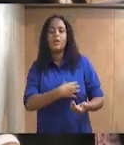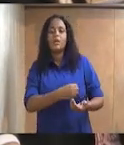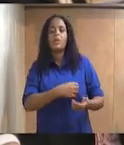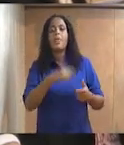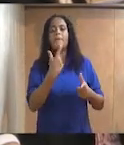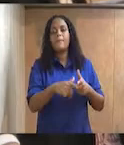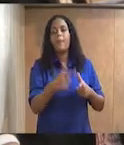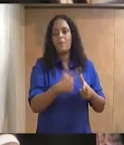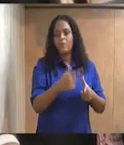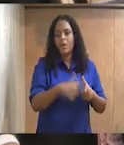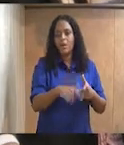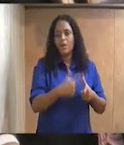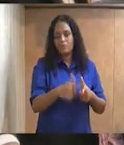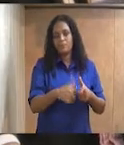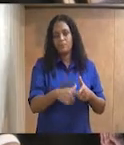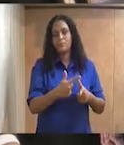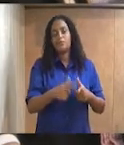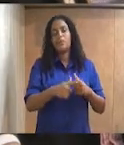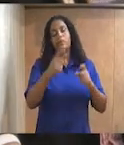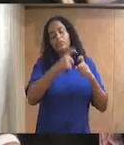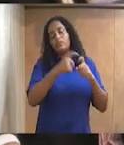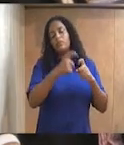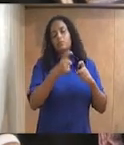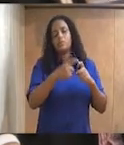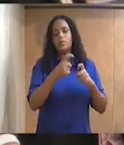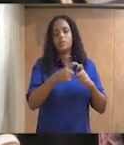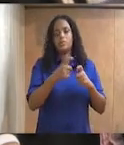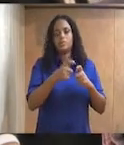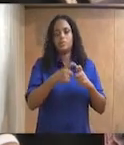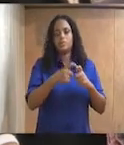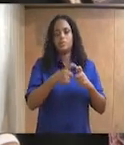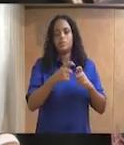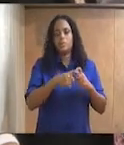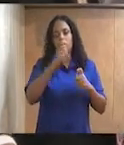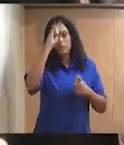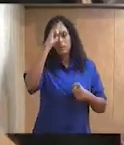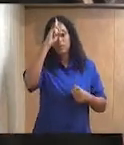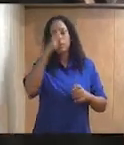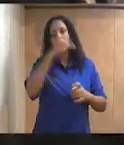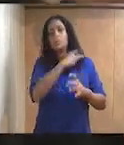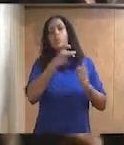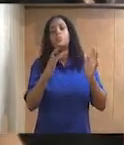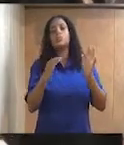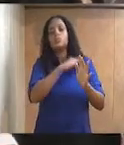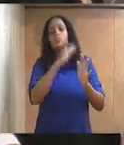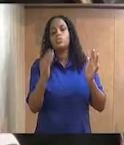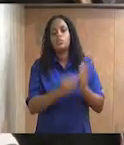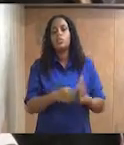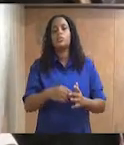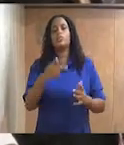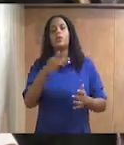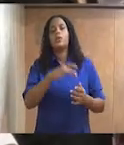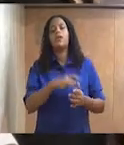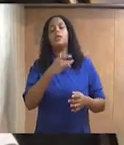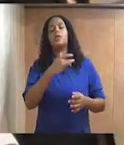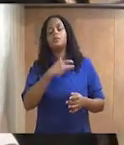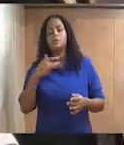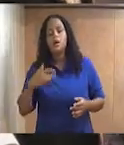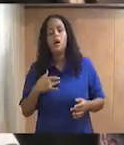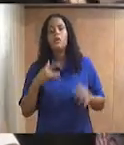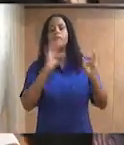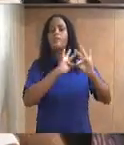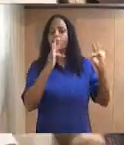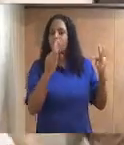UTI, né? Ele que sempre fez tudo pela saúde, até deixando sua família lutando.